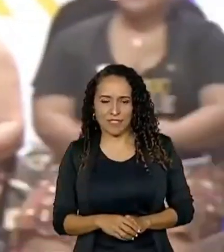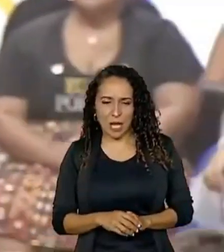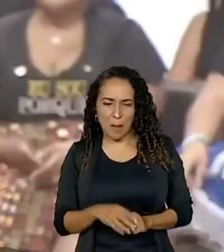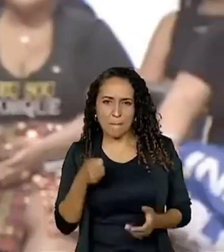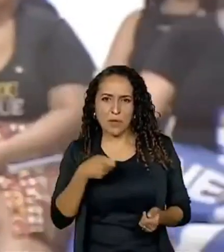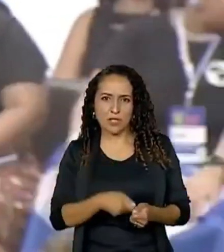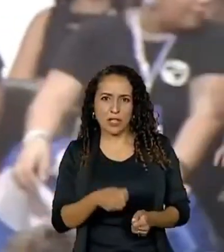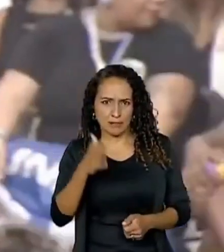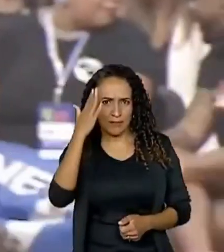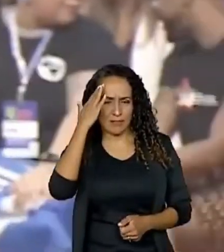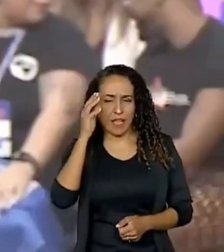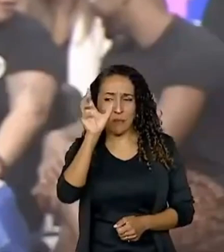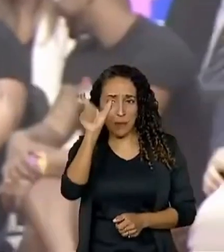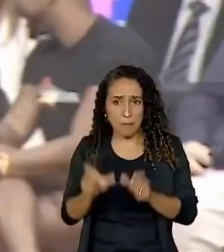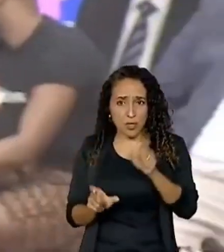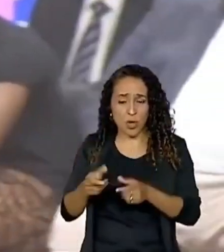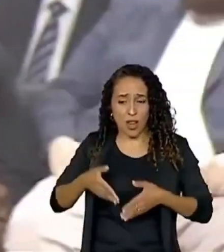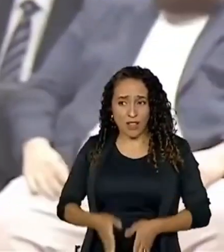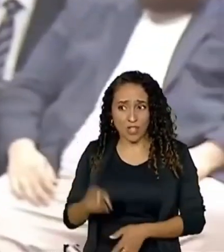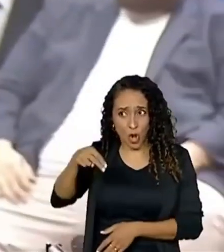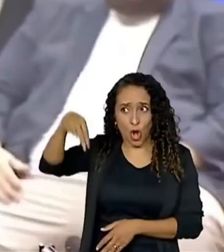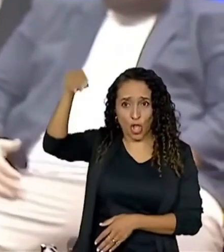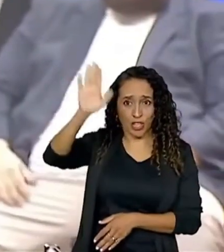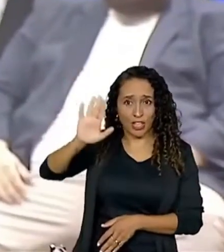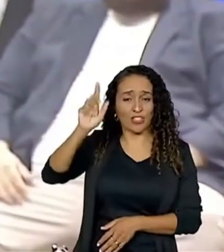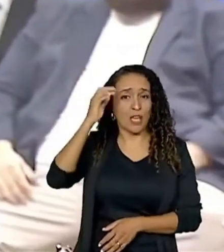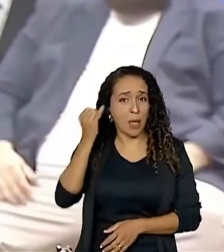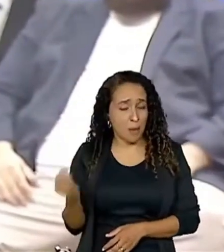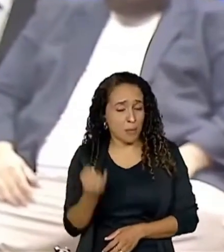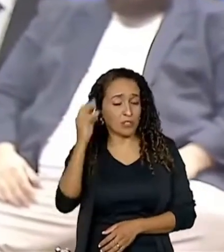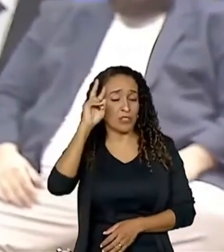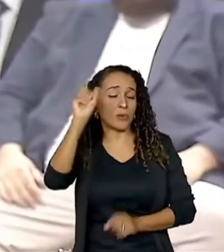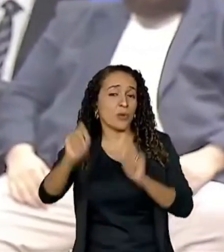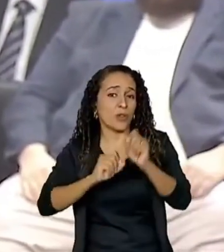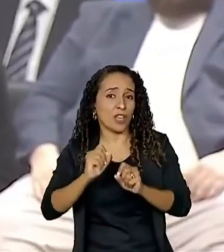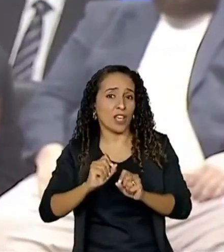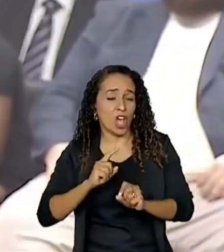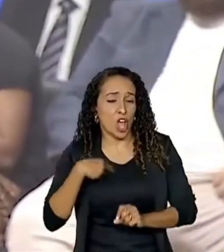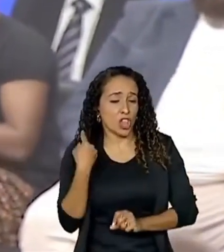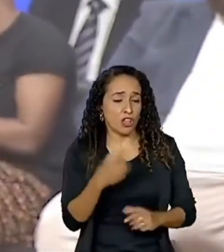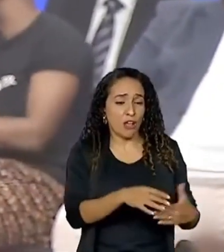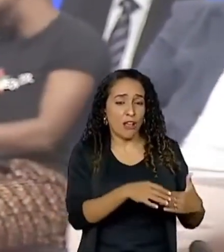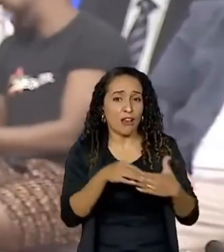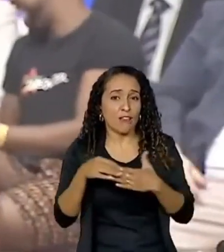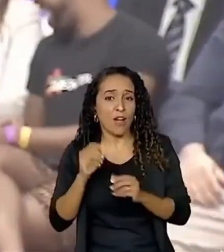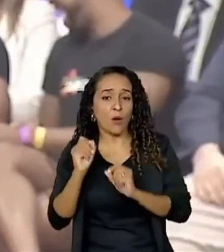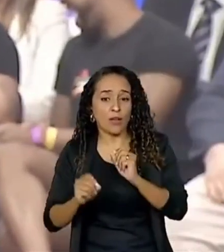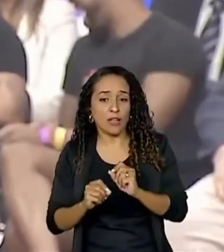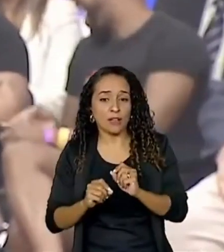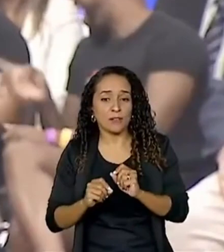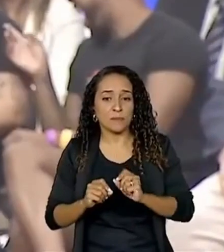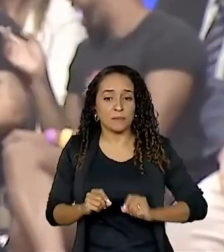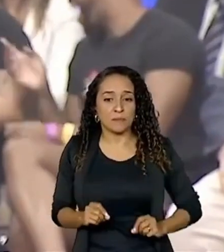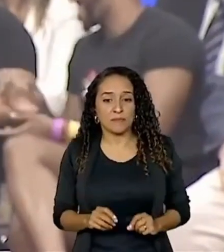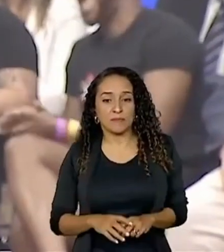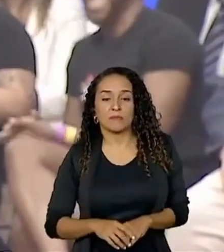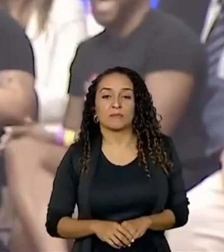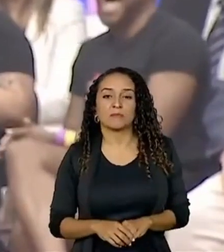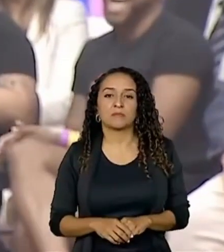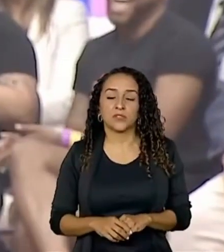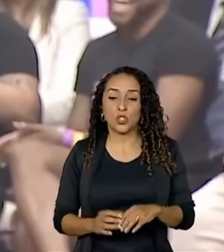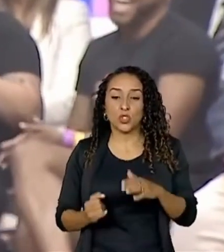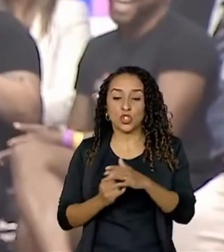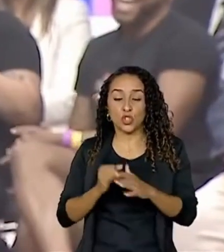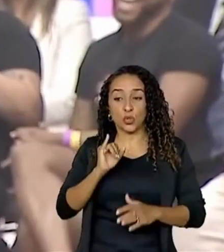quem é do Nordeste aqui, é importante lembrar. Nós vamos levar um braço do Instituto